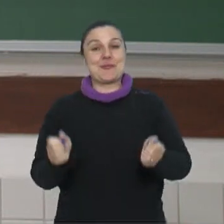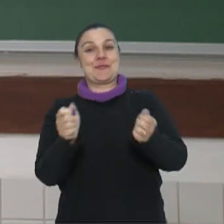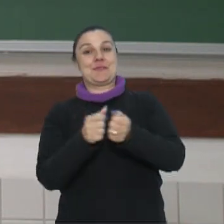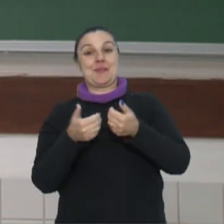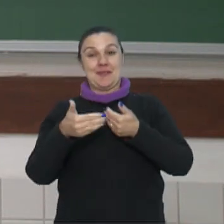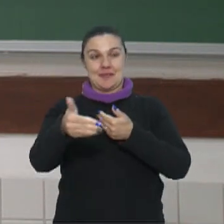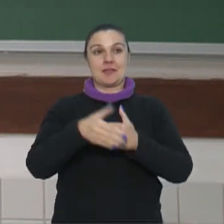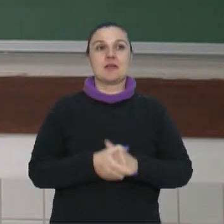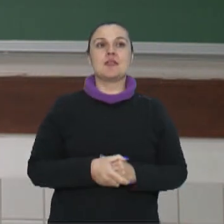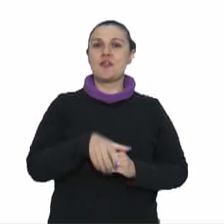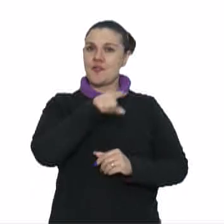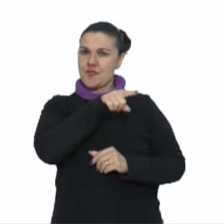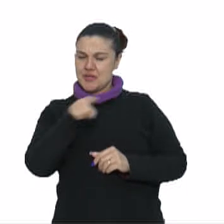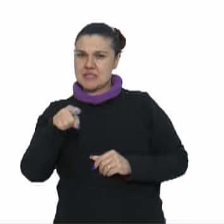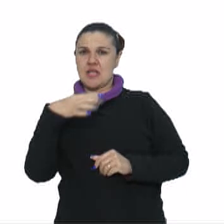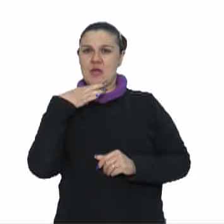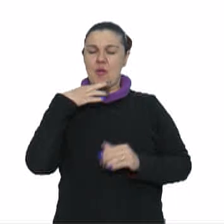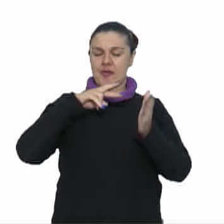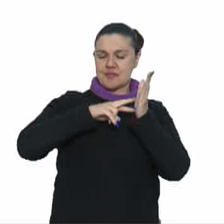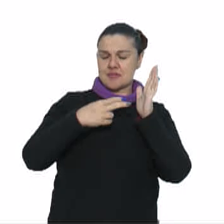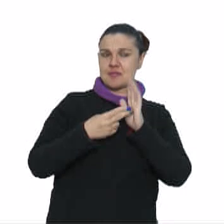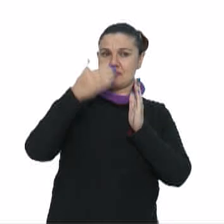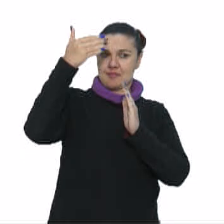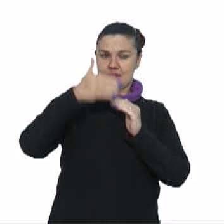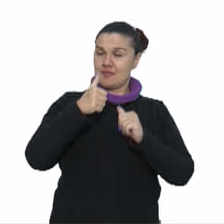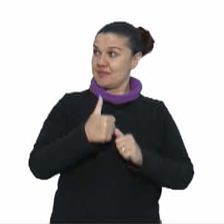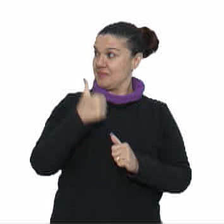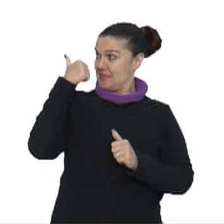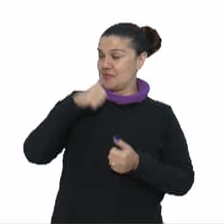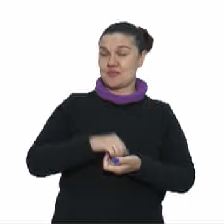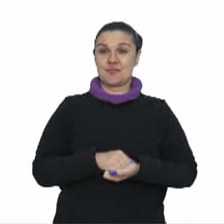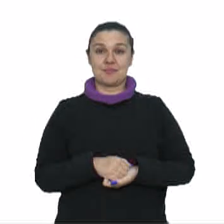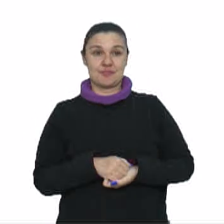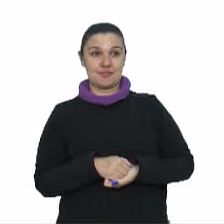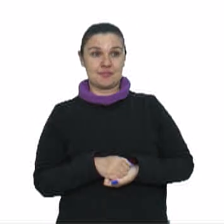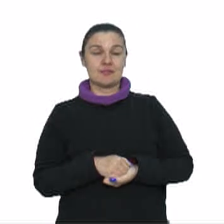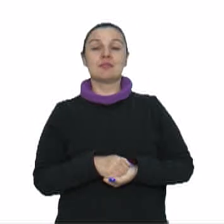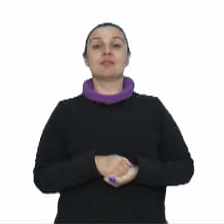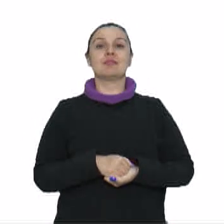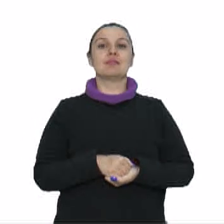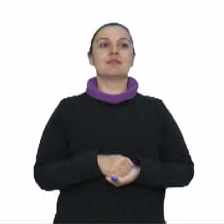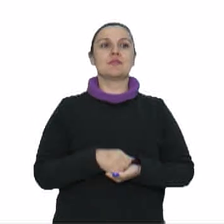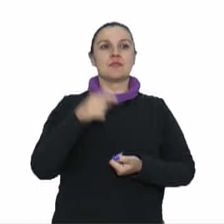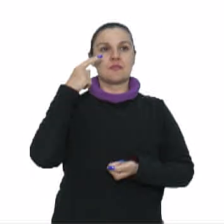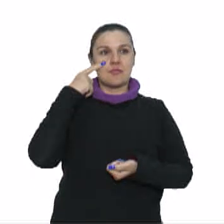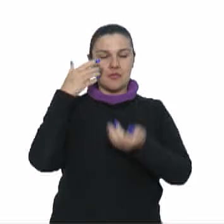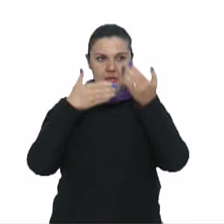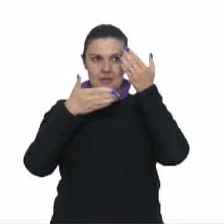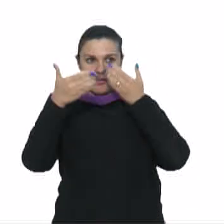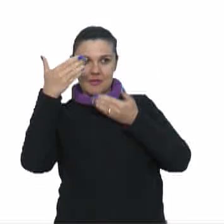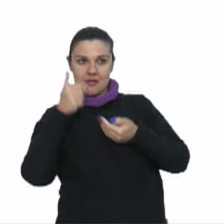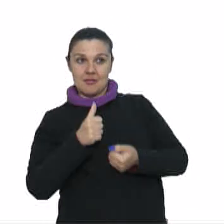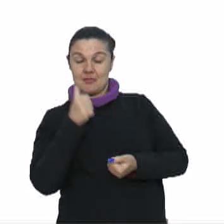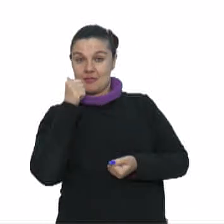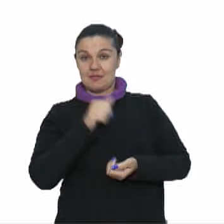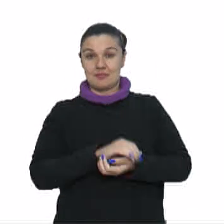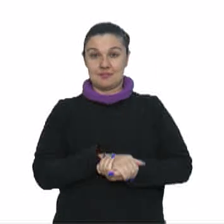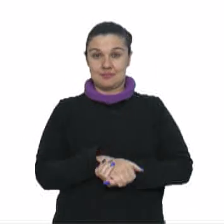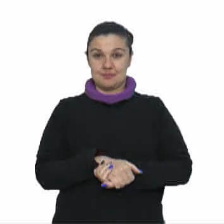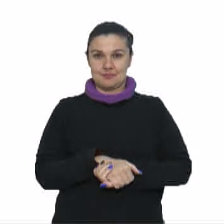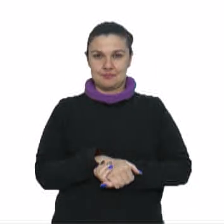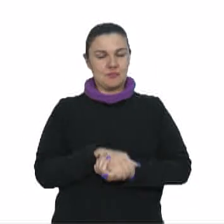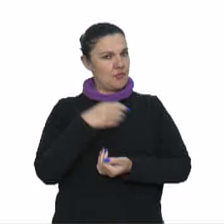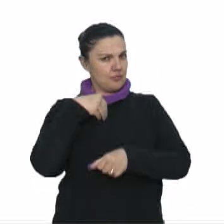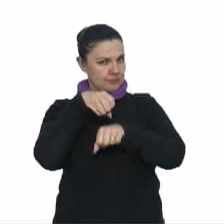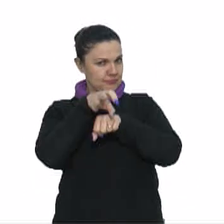comigo aí. Você saberia dizer do que se trata essa imagem? Vamos lá, analisem com calma. Eu